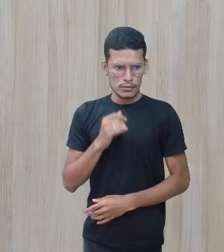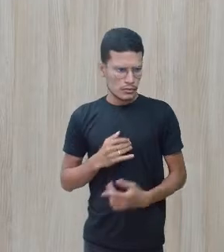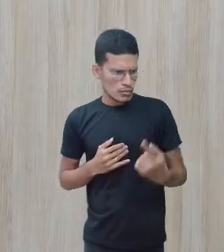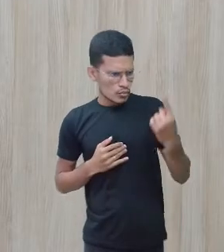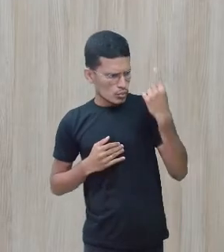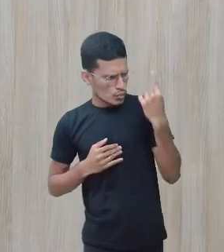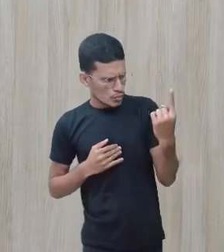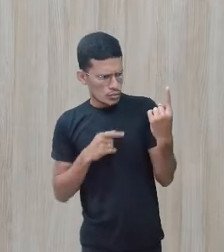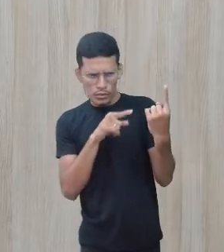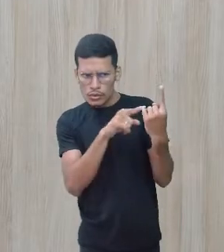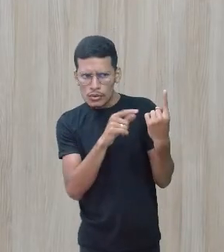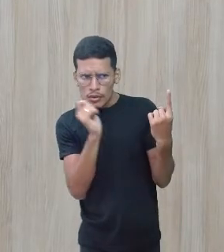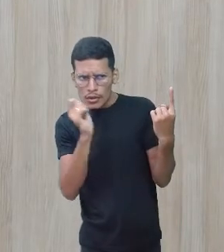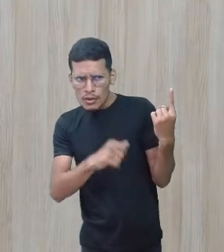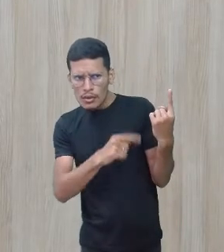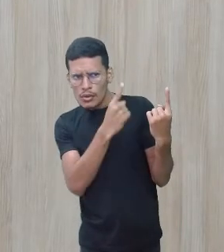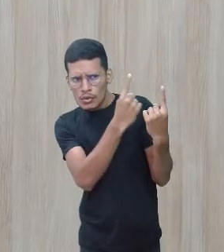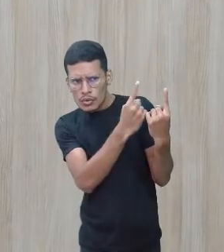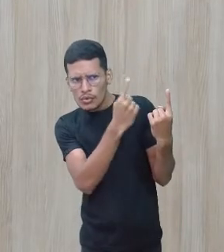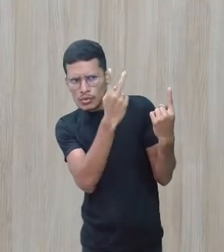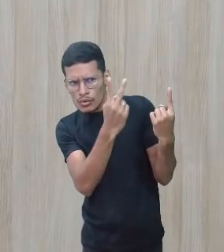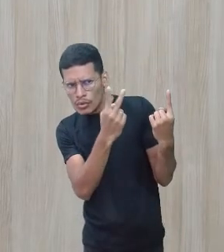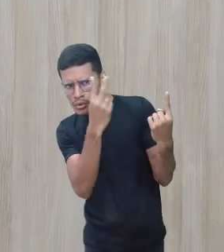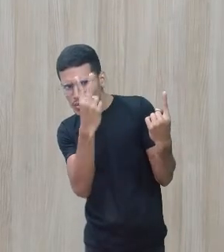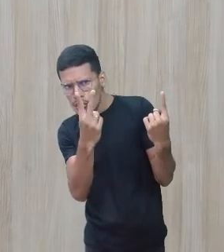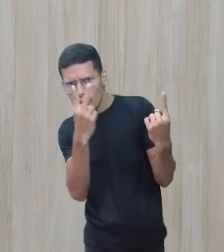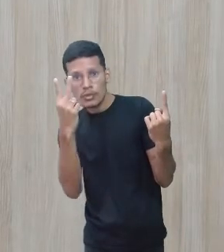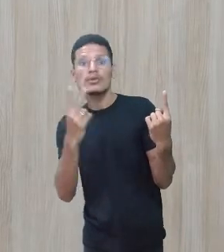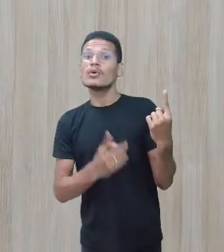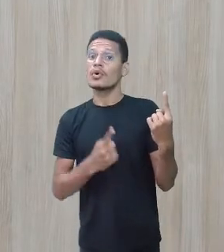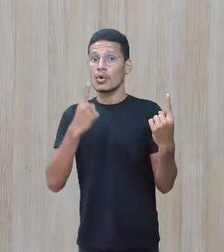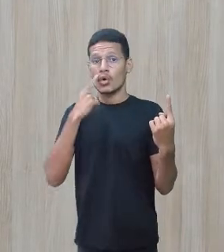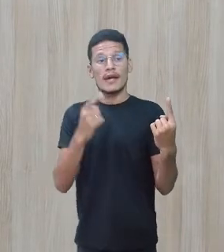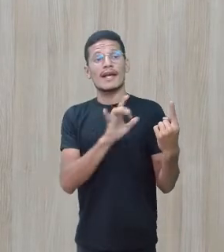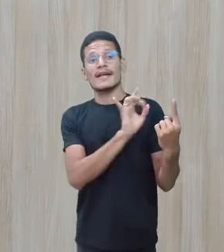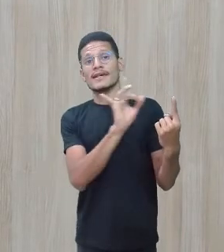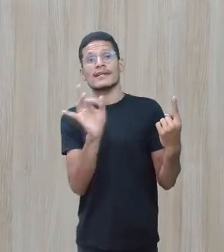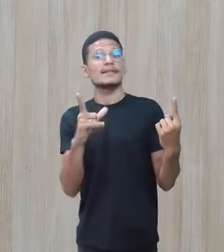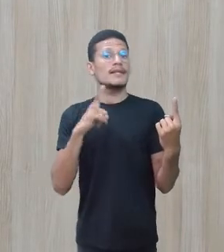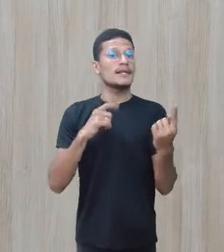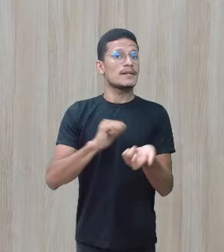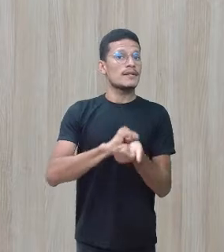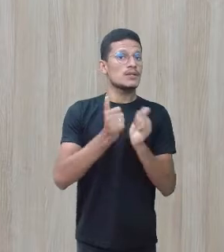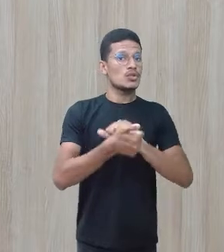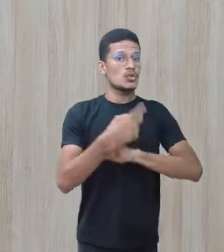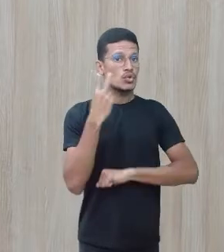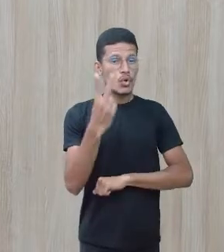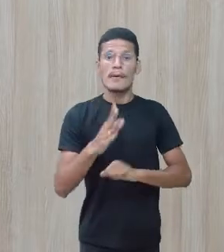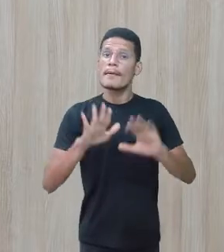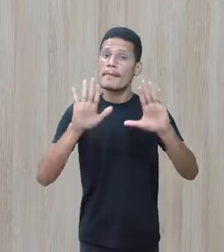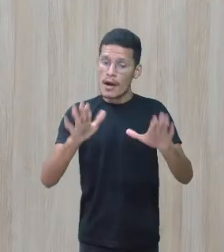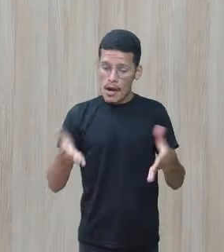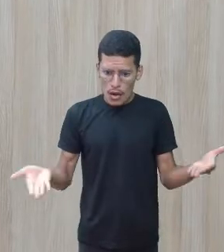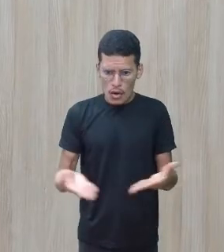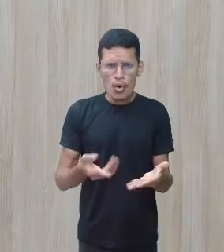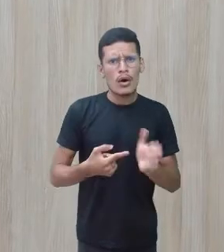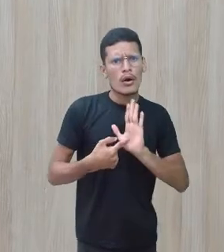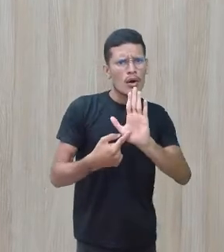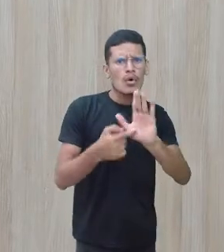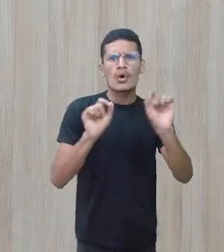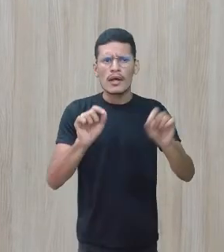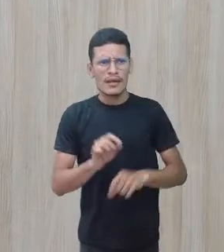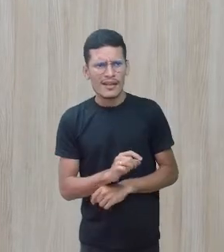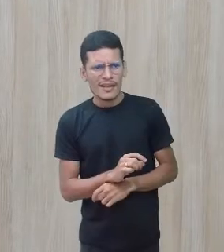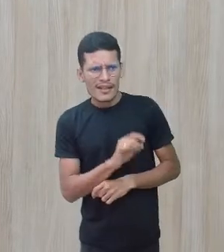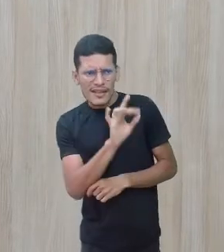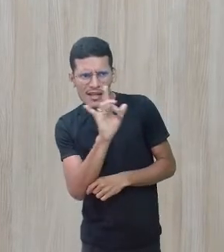cada um desse vai virar 2. Então, beleza, a gente está dizendo que cada um vai virar 2 e agora a gente está dizendo que, olha, esse cada um